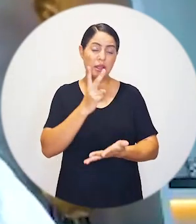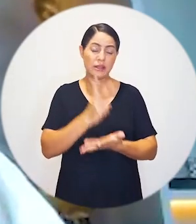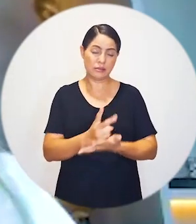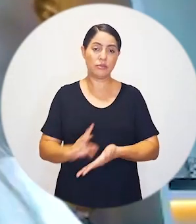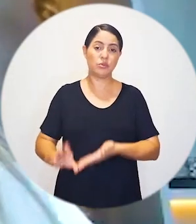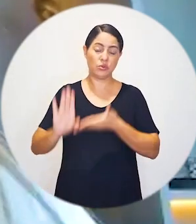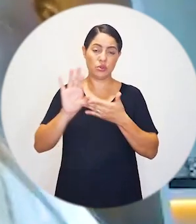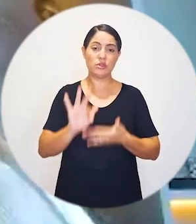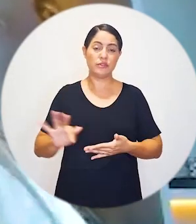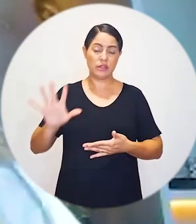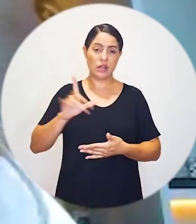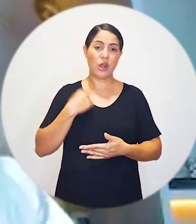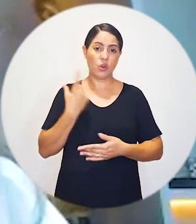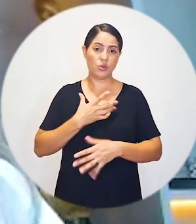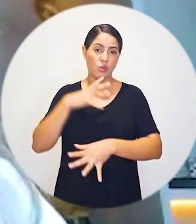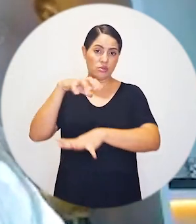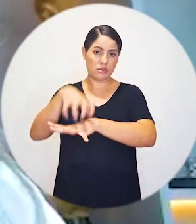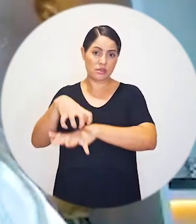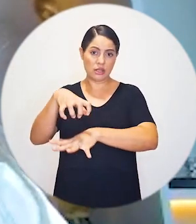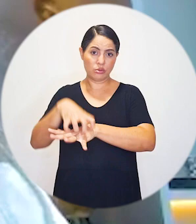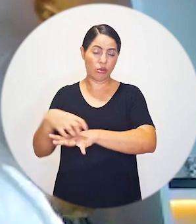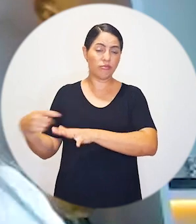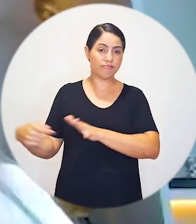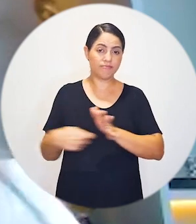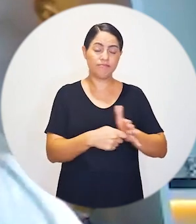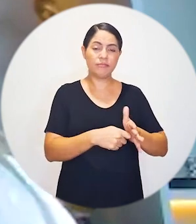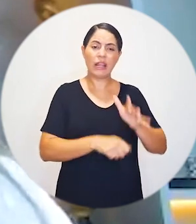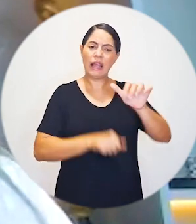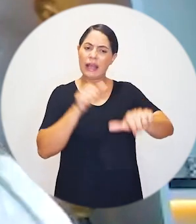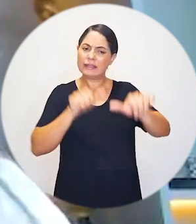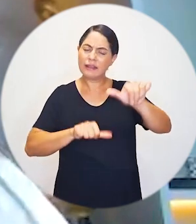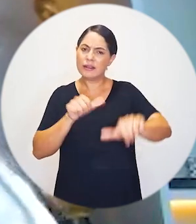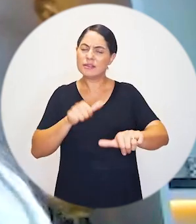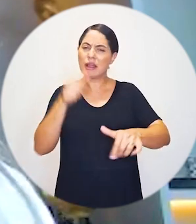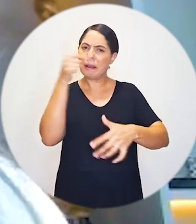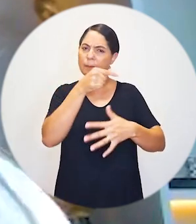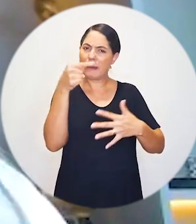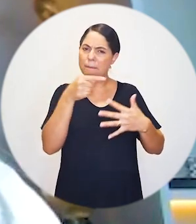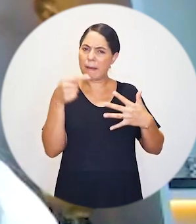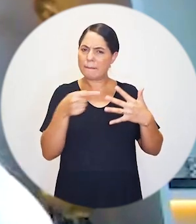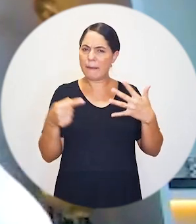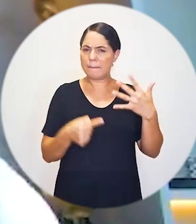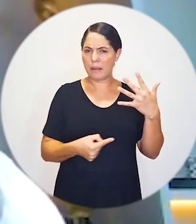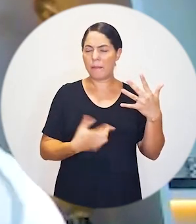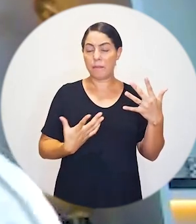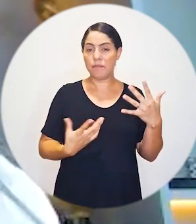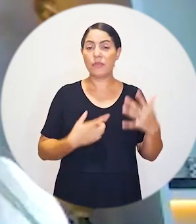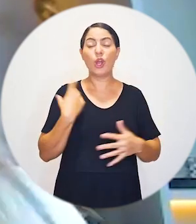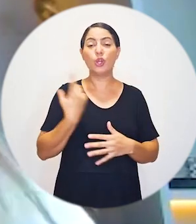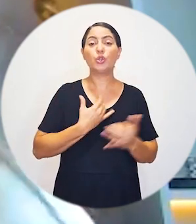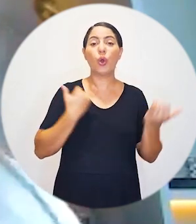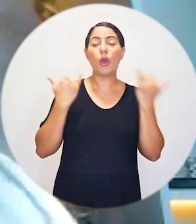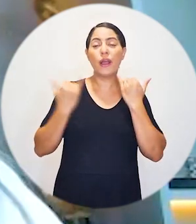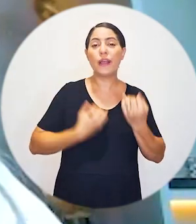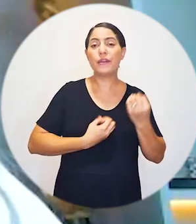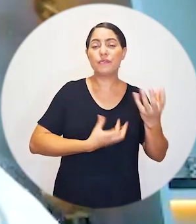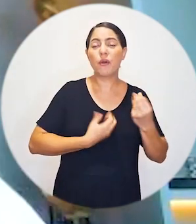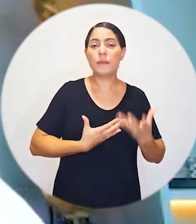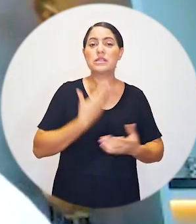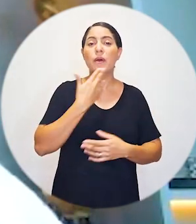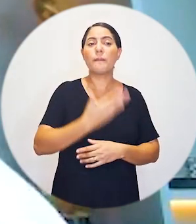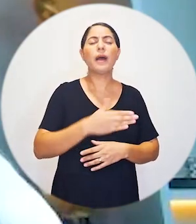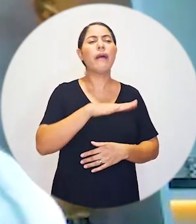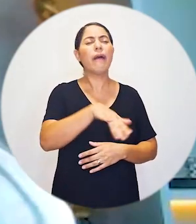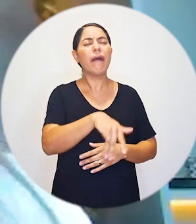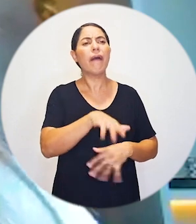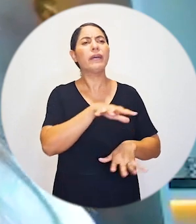Federal, dentro da nossa corregedoria, para análise desses casos pontuais, onde a gente solicita informações